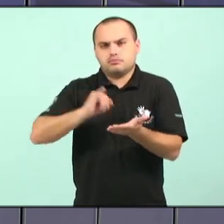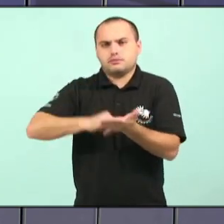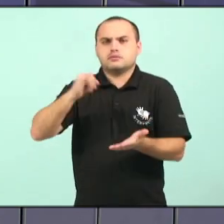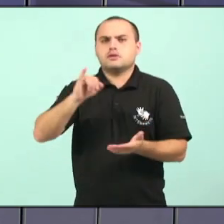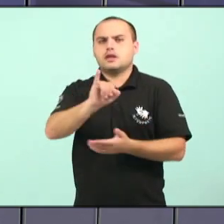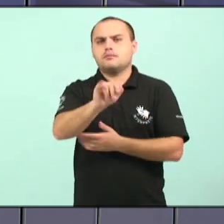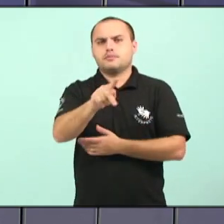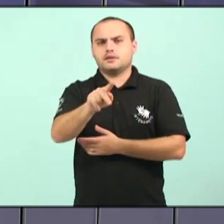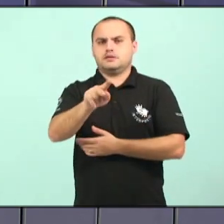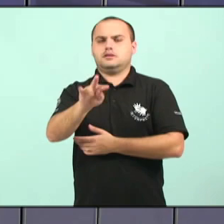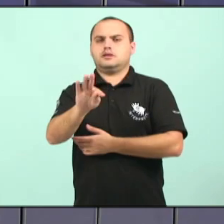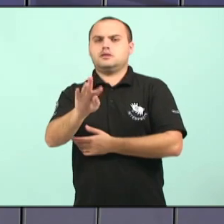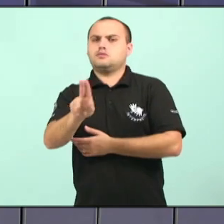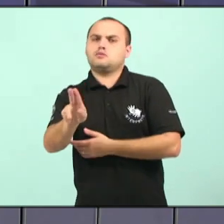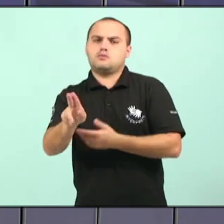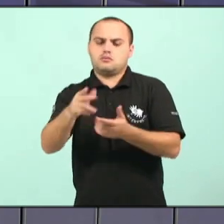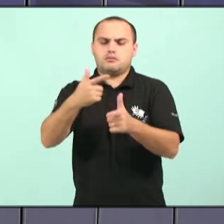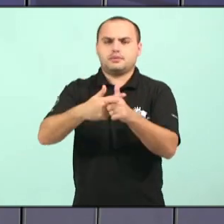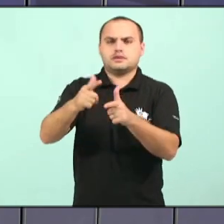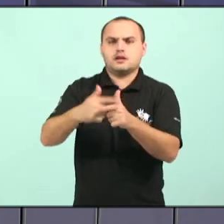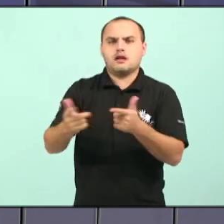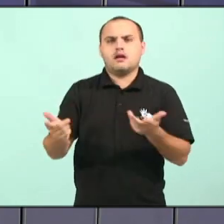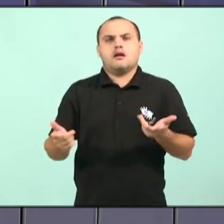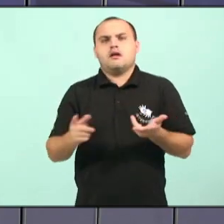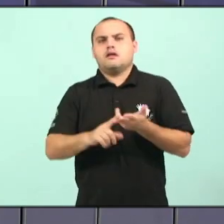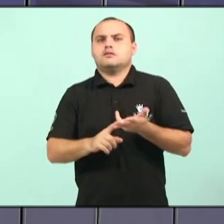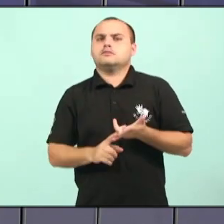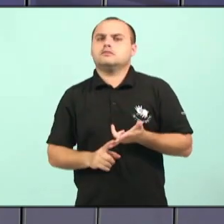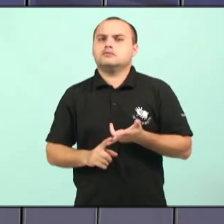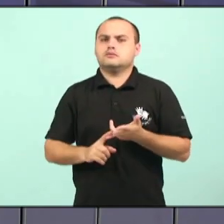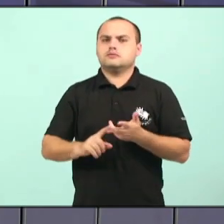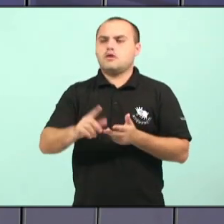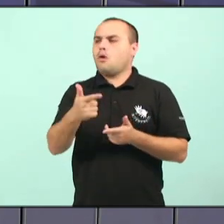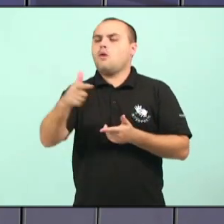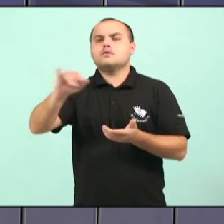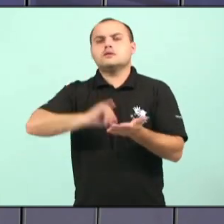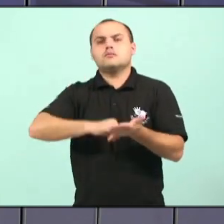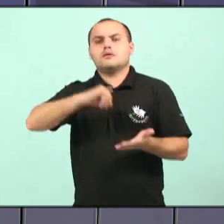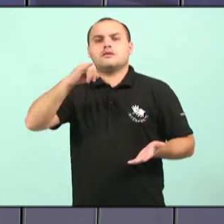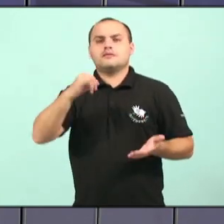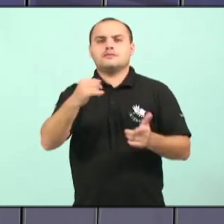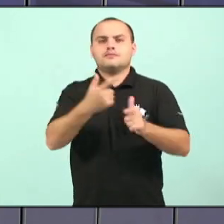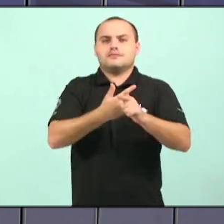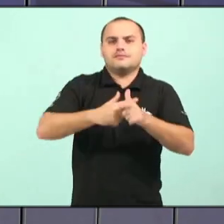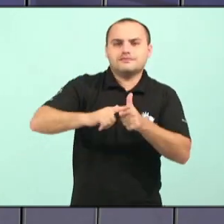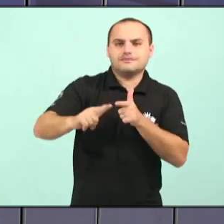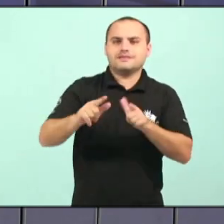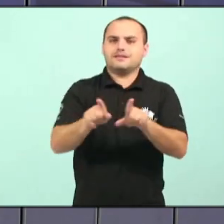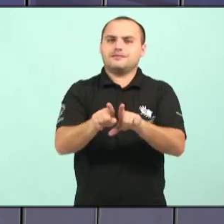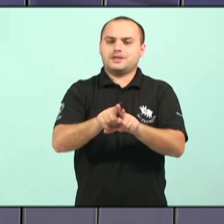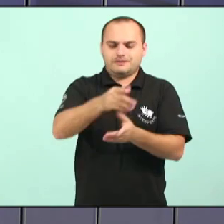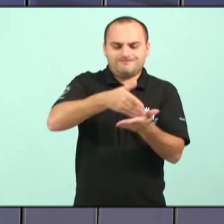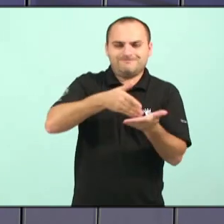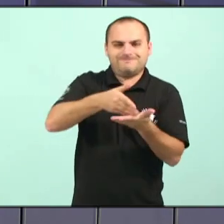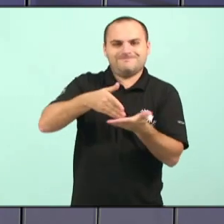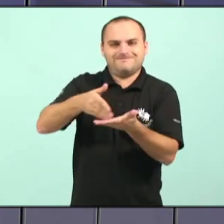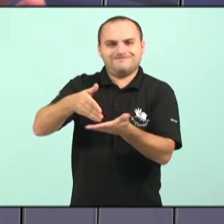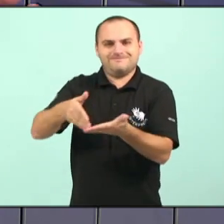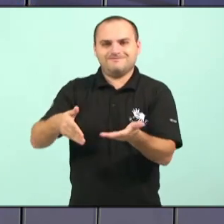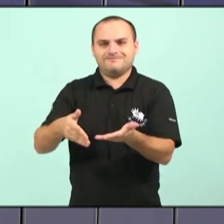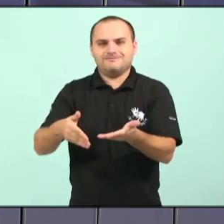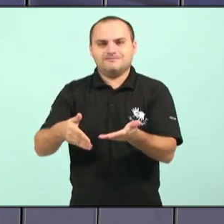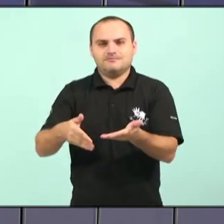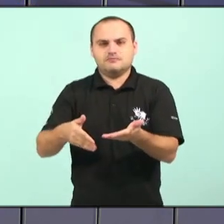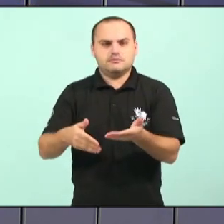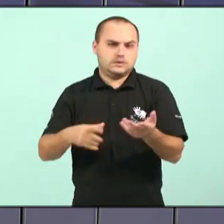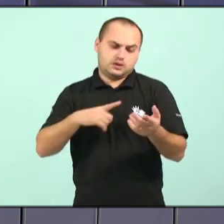parcelado, como outros impostos e taxas que são parceladas, dá uma oportunidade para a população poder pagar esse imposto parcelado, com